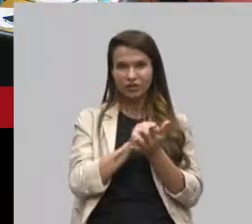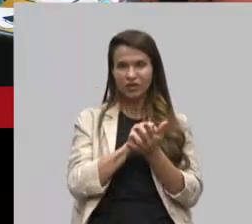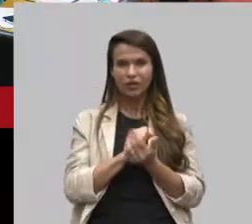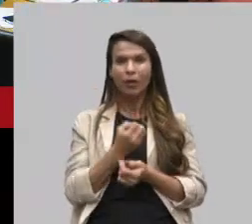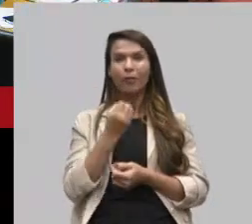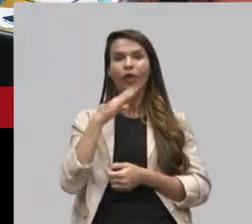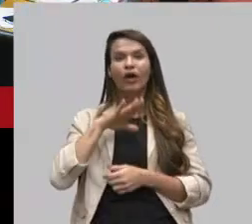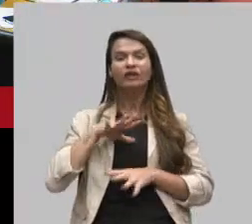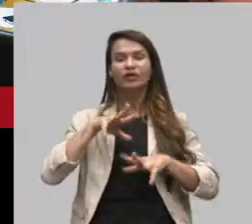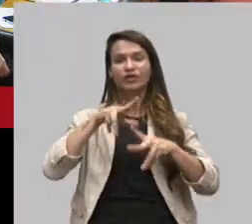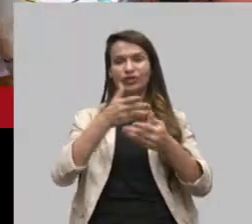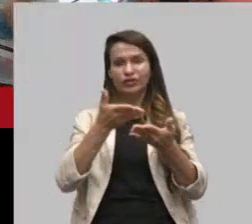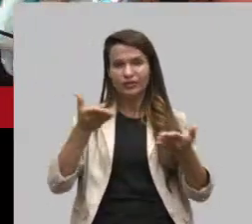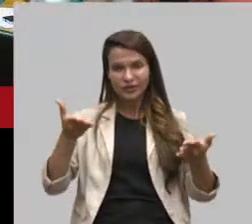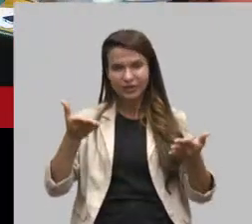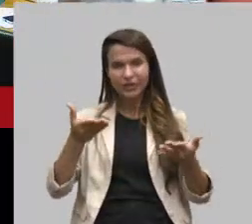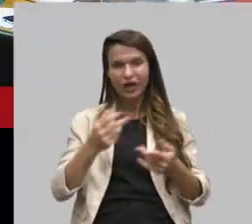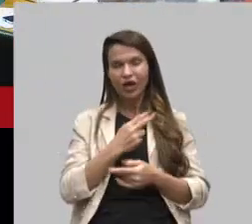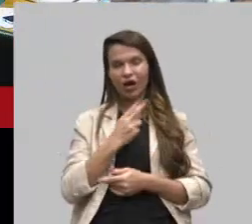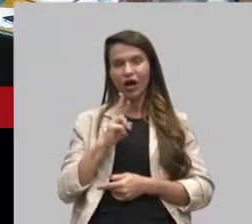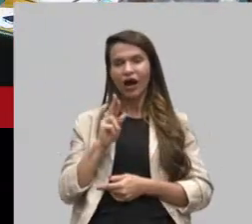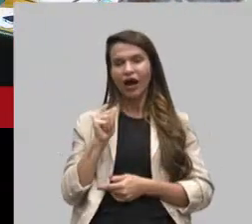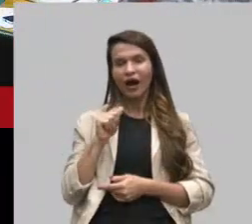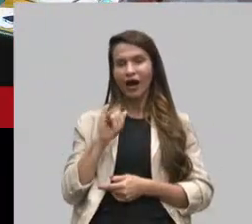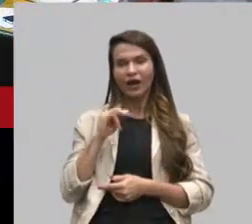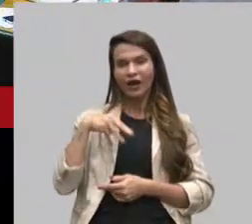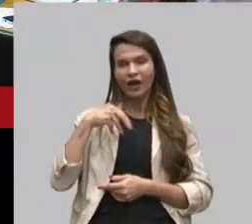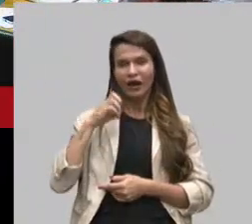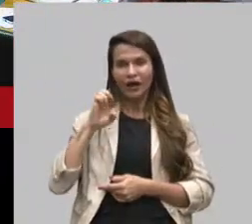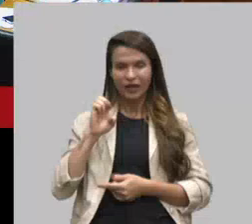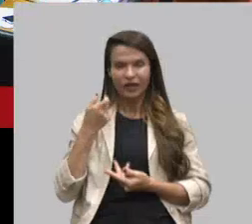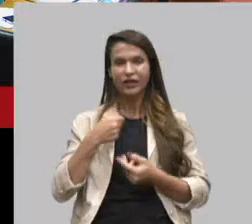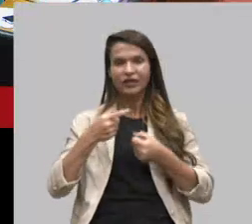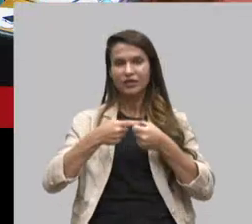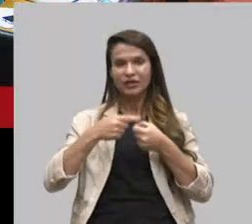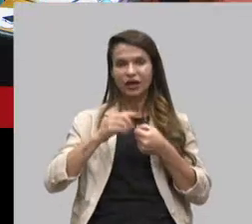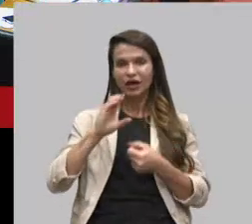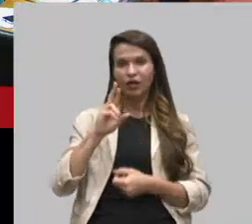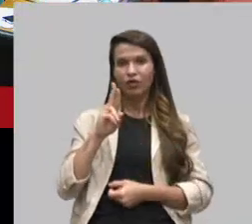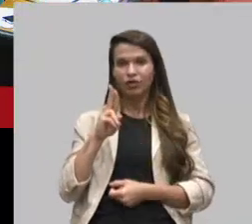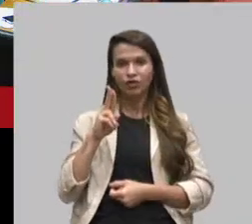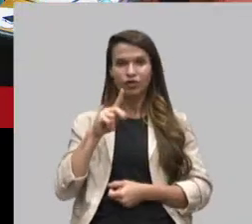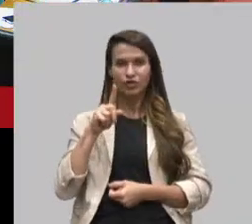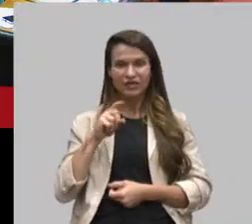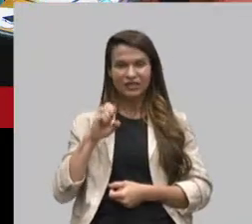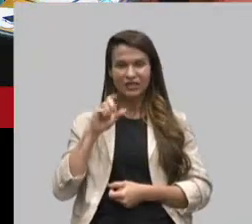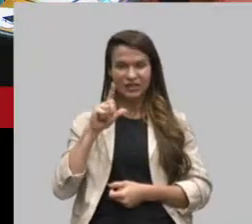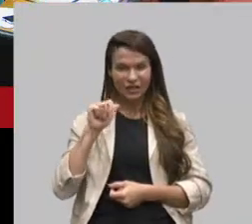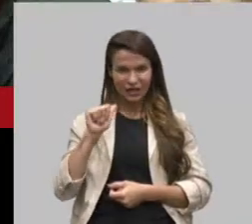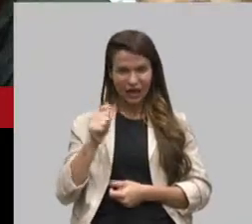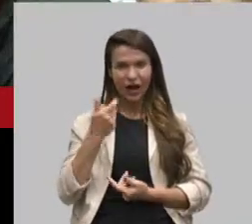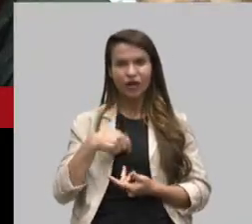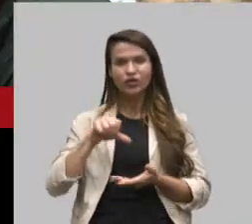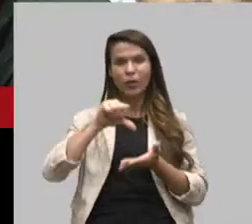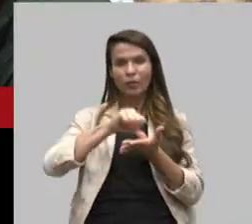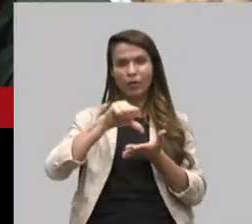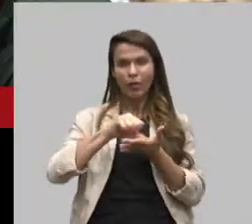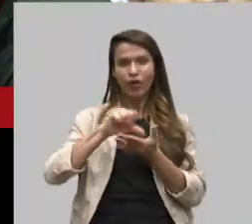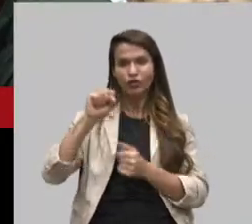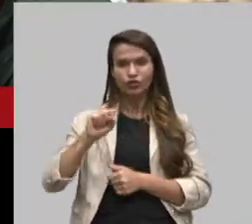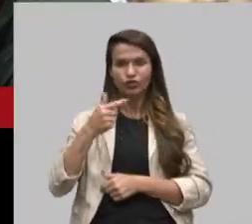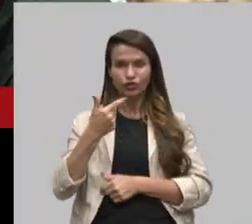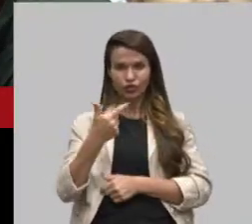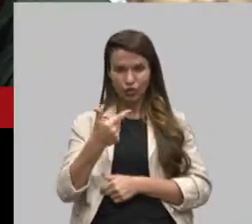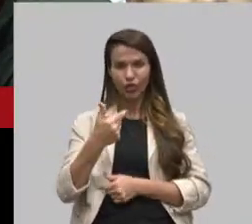a todos eu sou a Rane Fonseca de cruzilia e faço parte do Polo Sul do e eu acho interessante a priorização